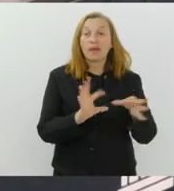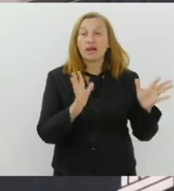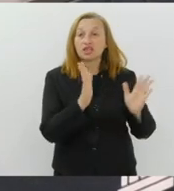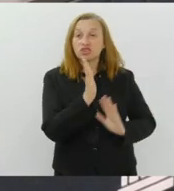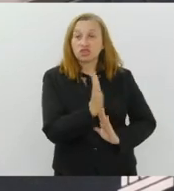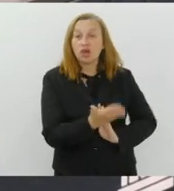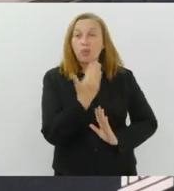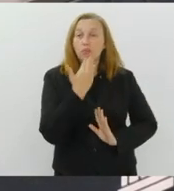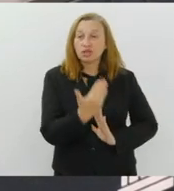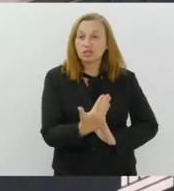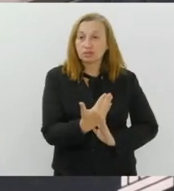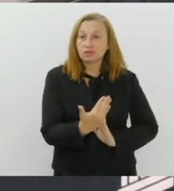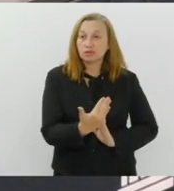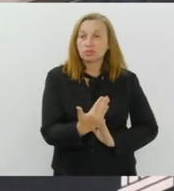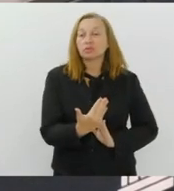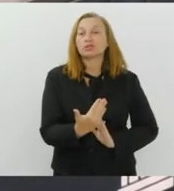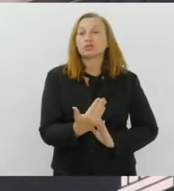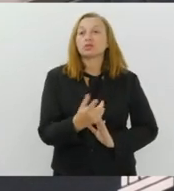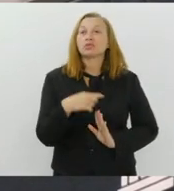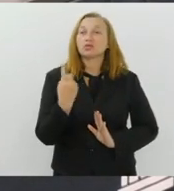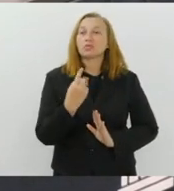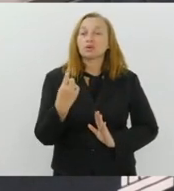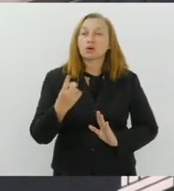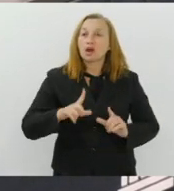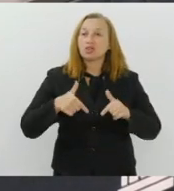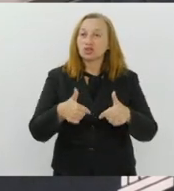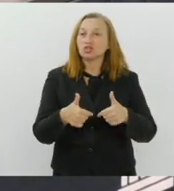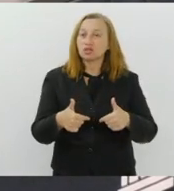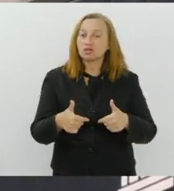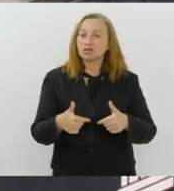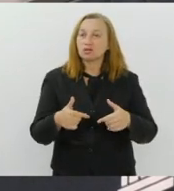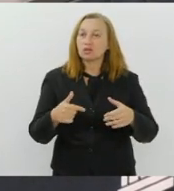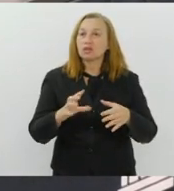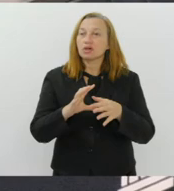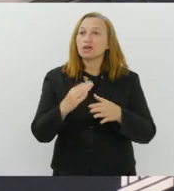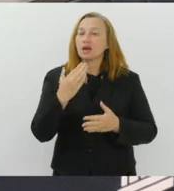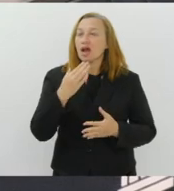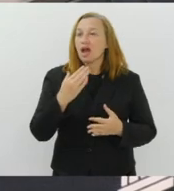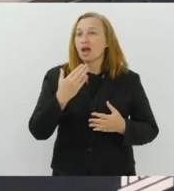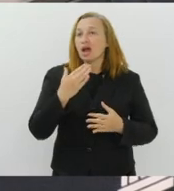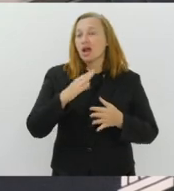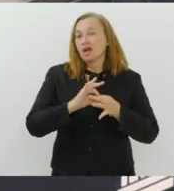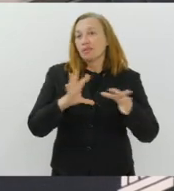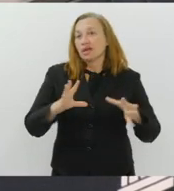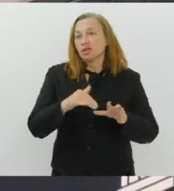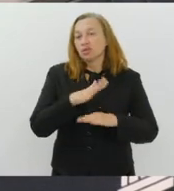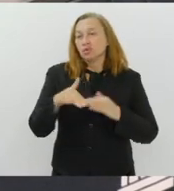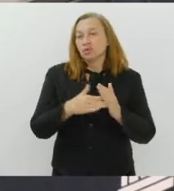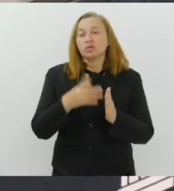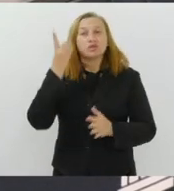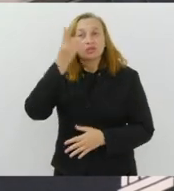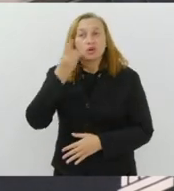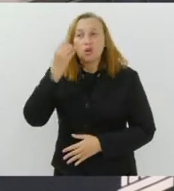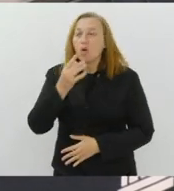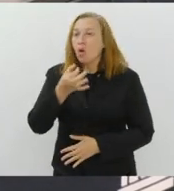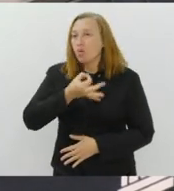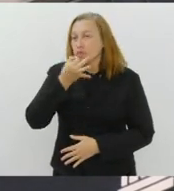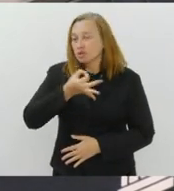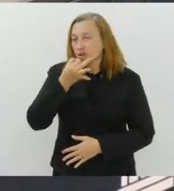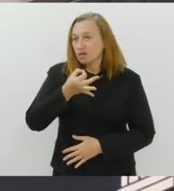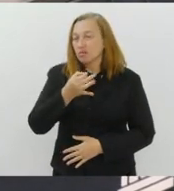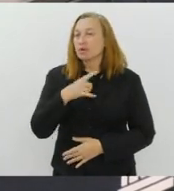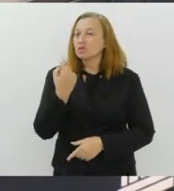a solicitação e nós agiremos conforme deliberação de todos os deputados. Então, presidente, aqui vai a sugestão para que nós